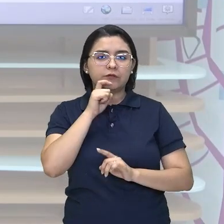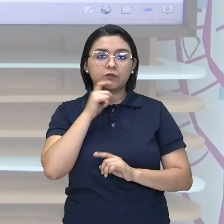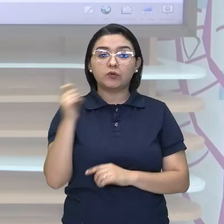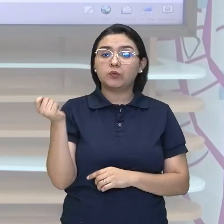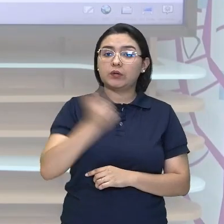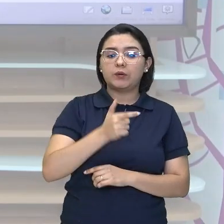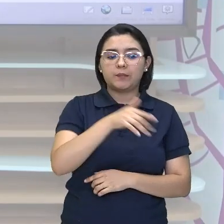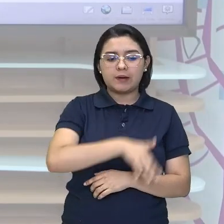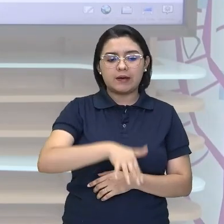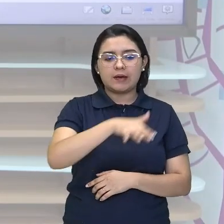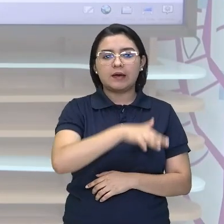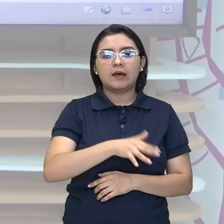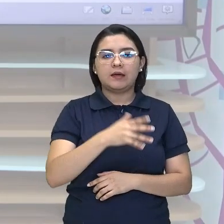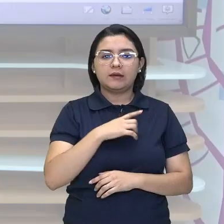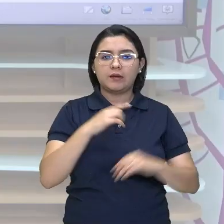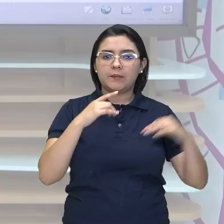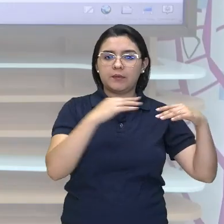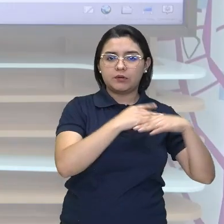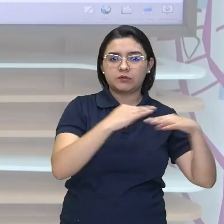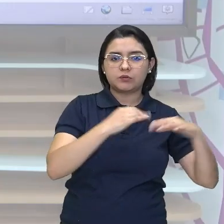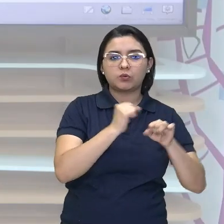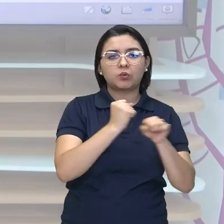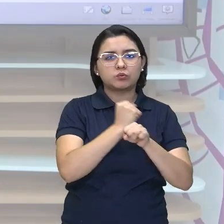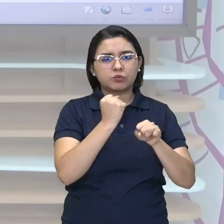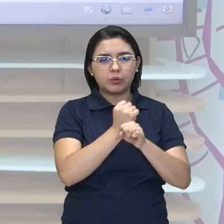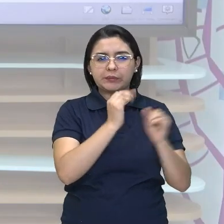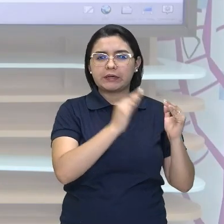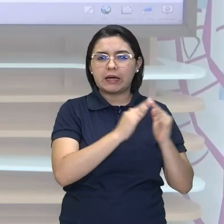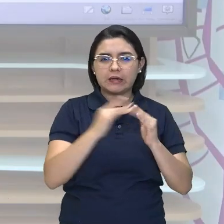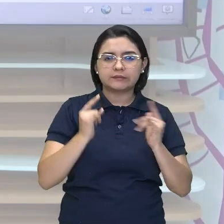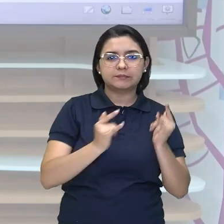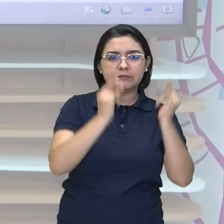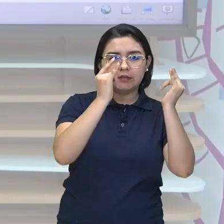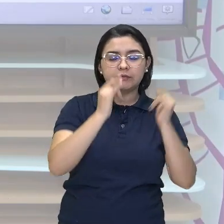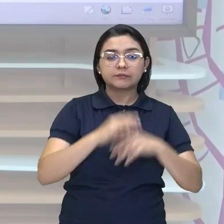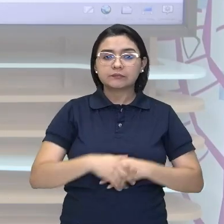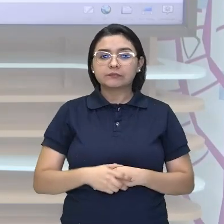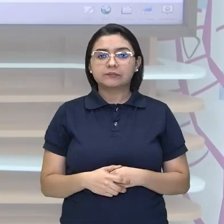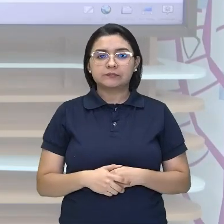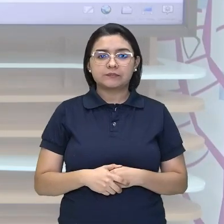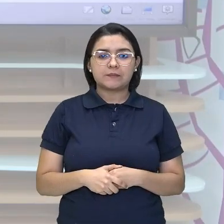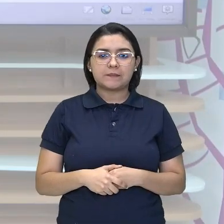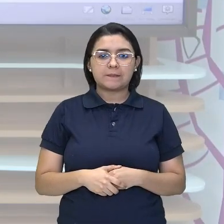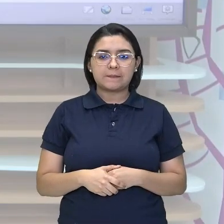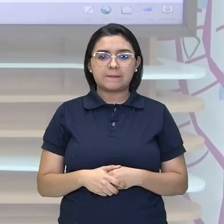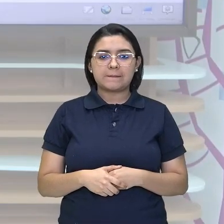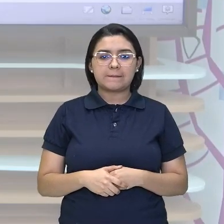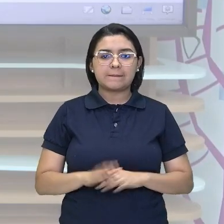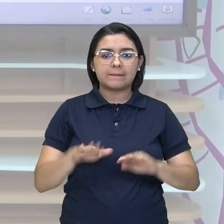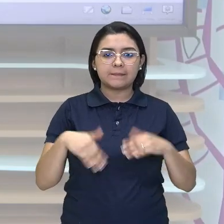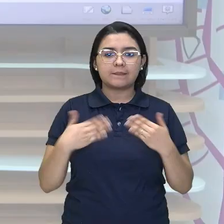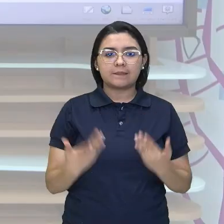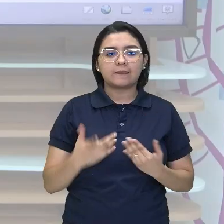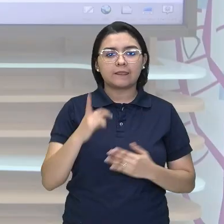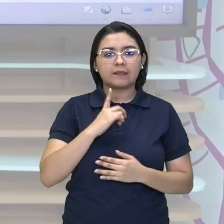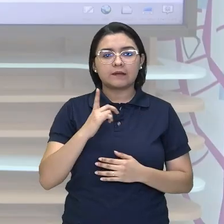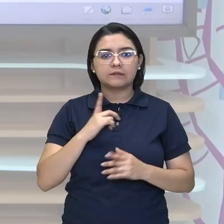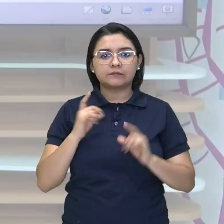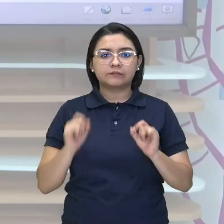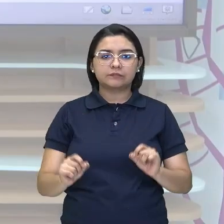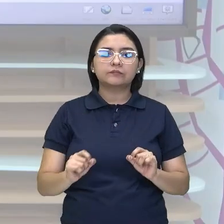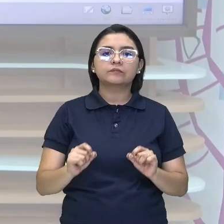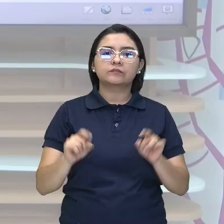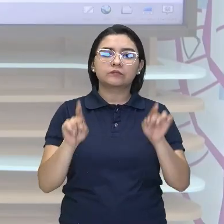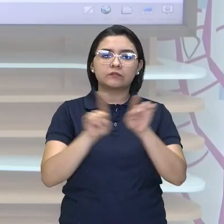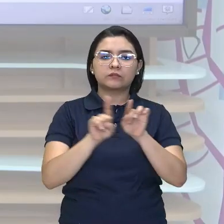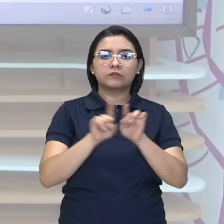área mais urbanizada, com mais construções, com mais prédios, certo? E aí nós temos a pluviosidade,